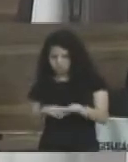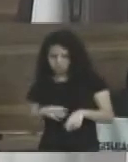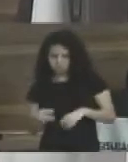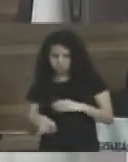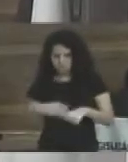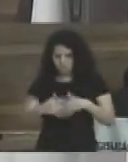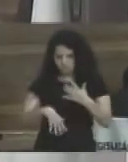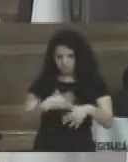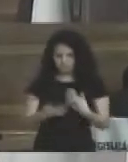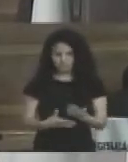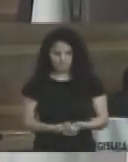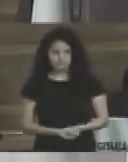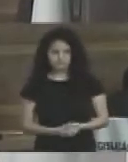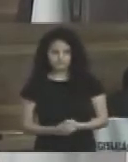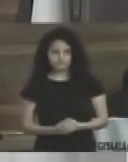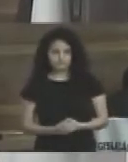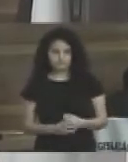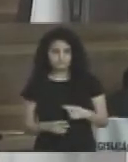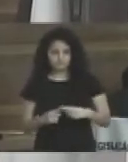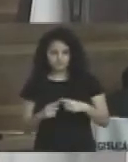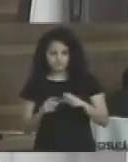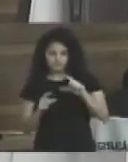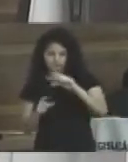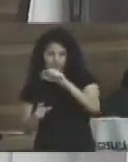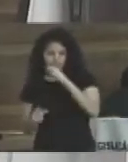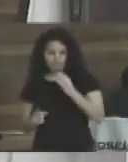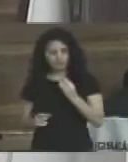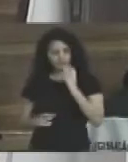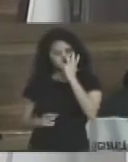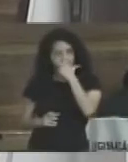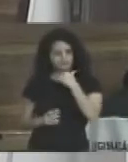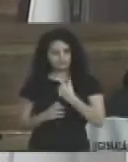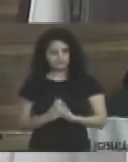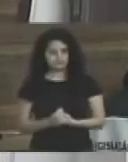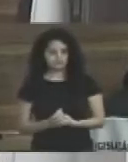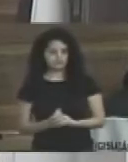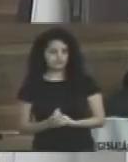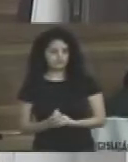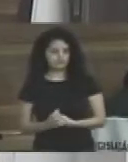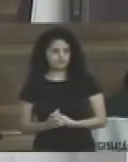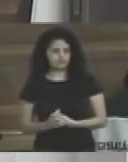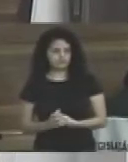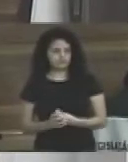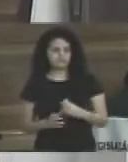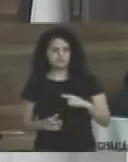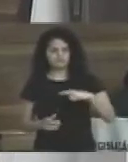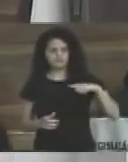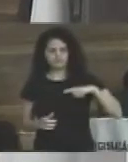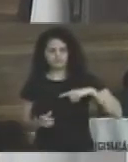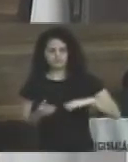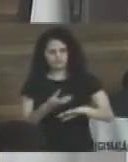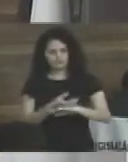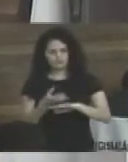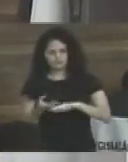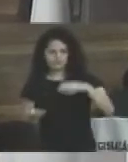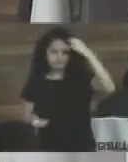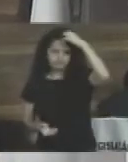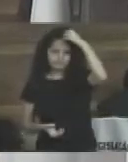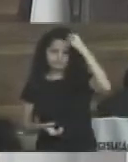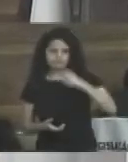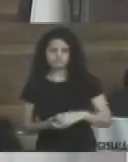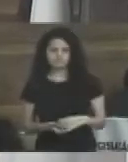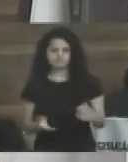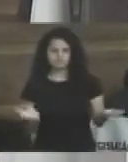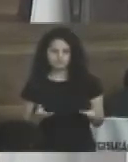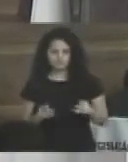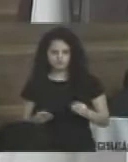o artesanato indígena é lindo. Né? Então, a gente tem o quê? A gente tem turismo em Angra, está começando agora uma temporada de